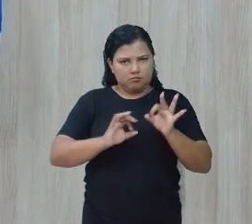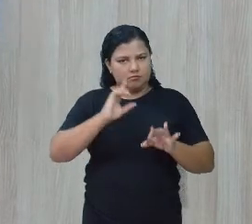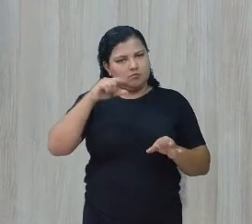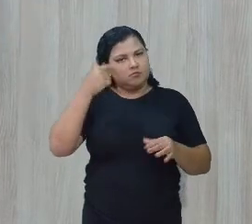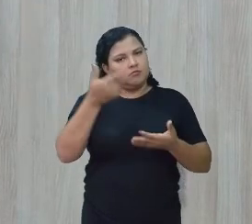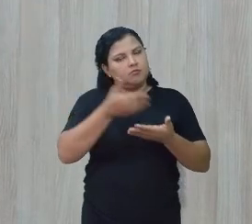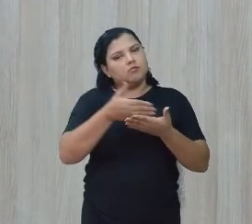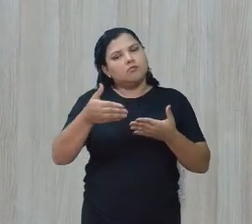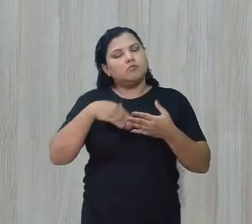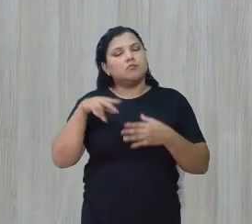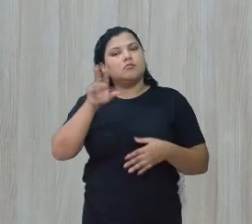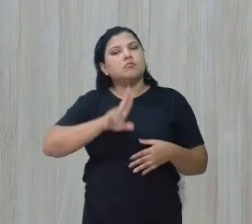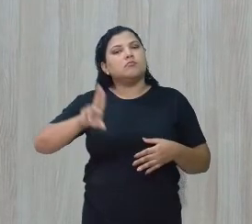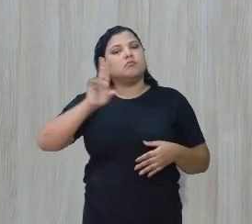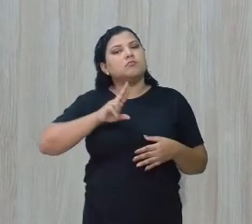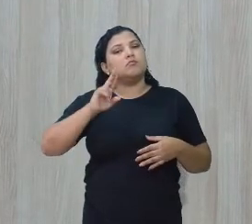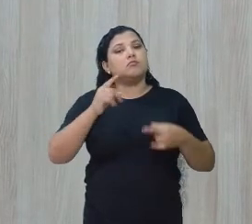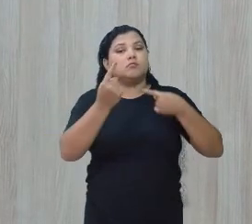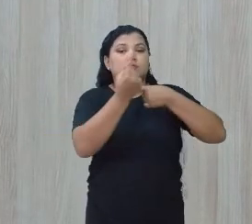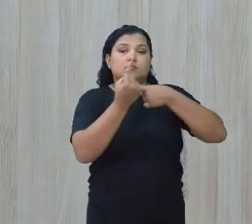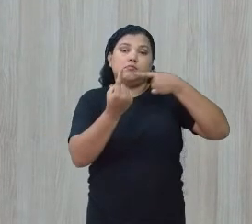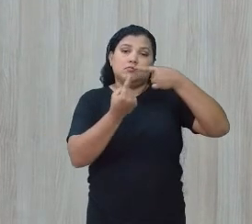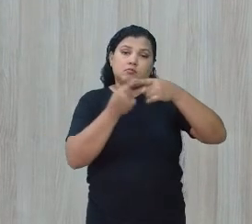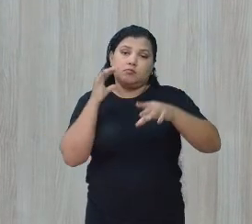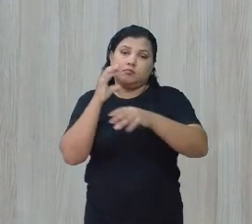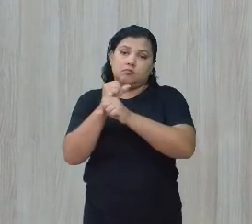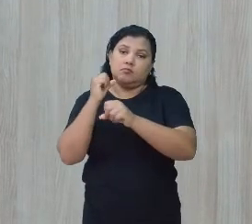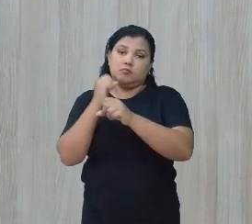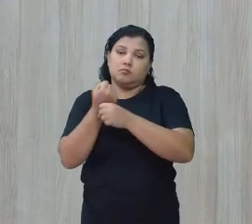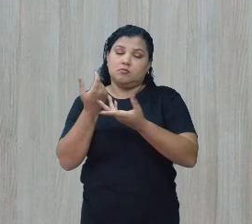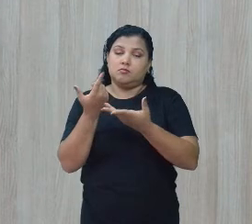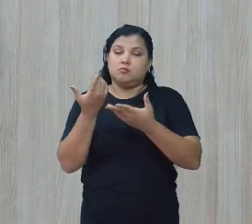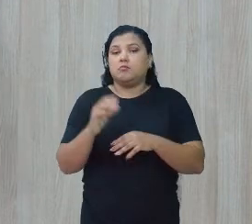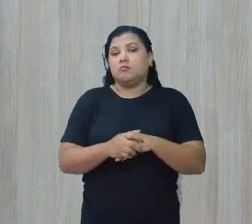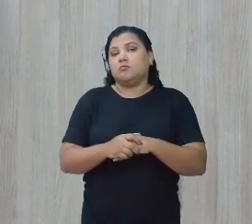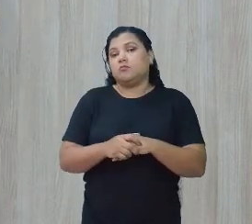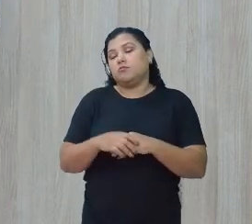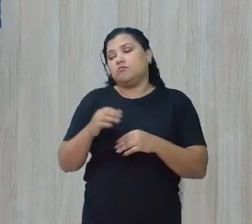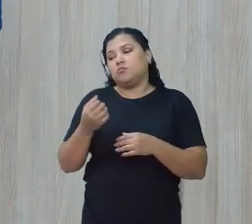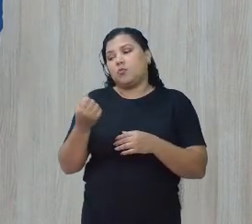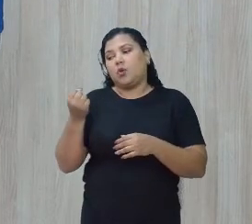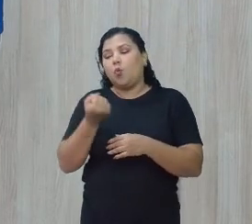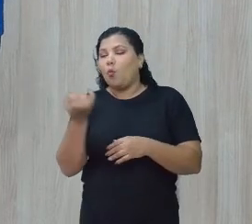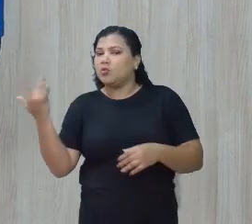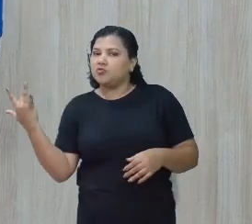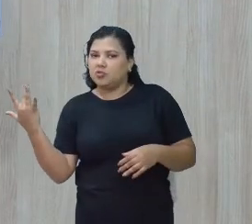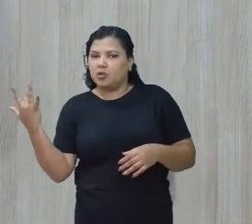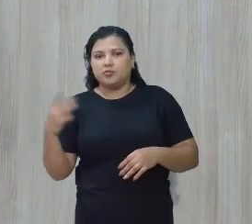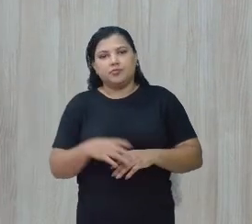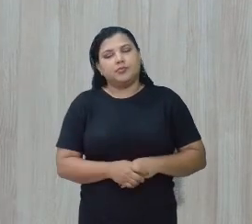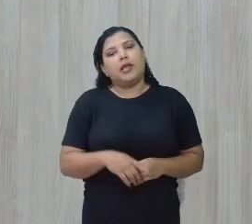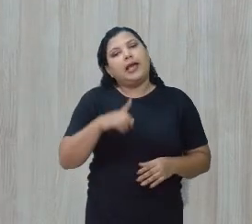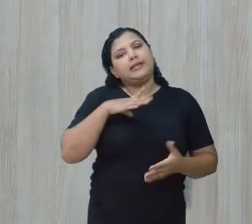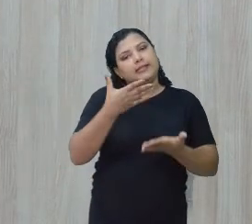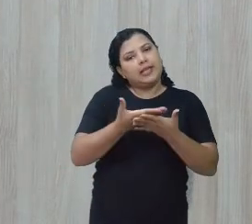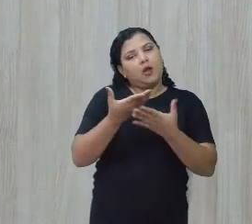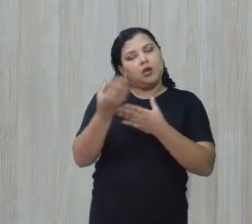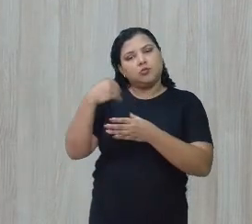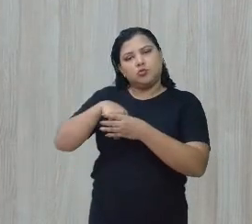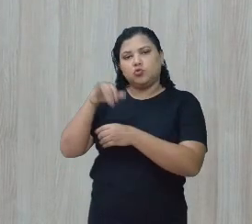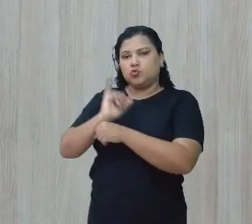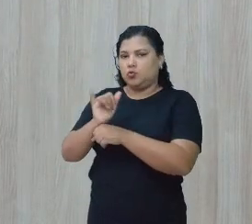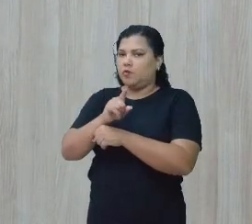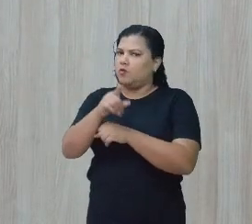gente começou utilizando a fração para calcular aquela fração de uma determinada quantidade. E aí tem aulas aí no YouTube que